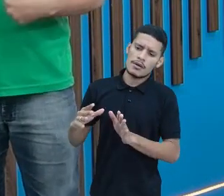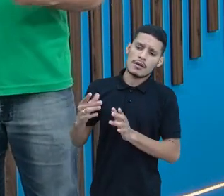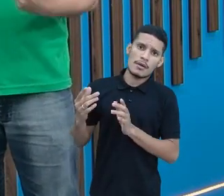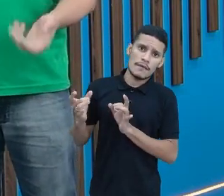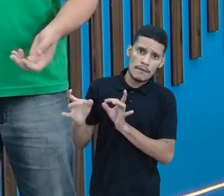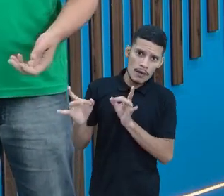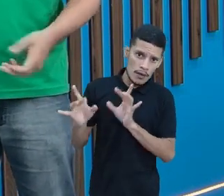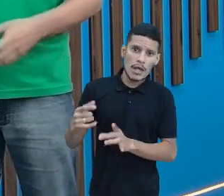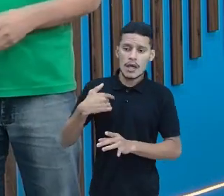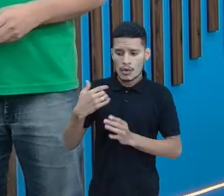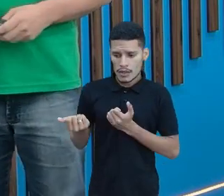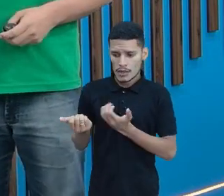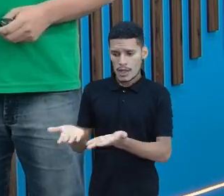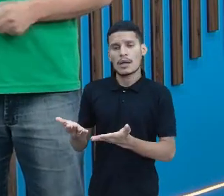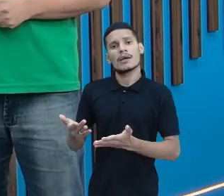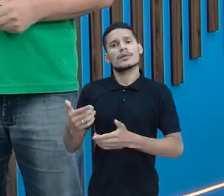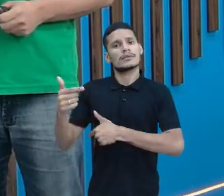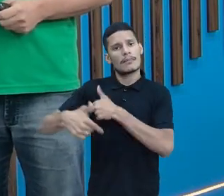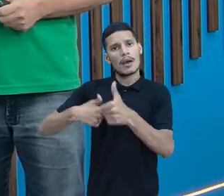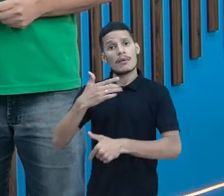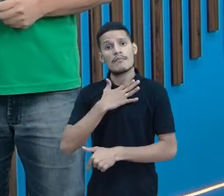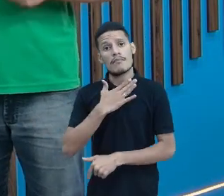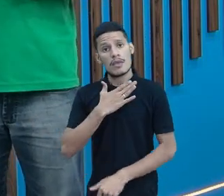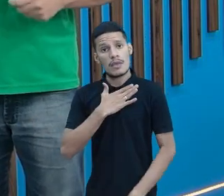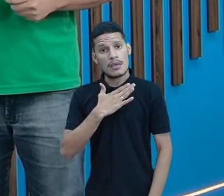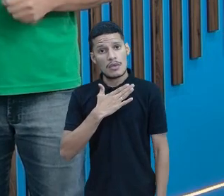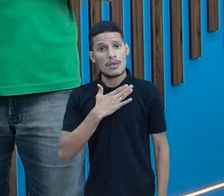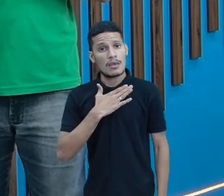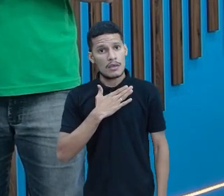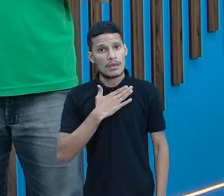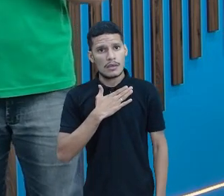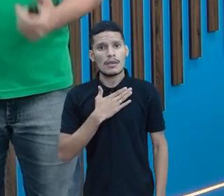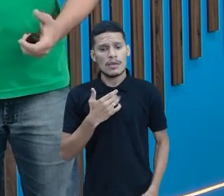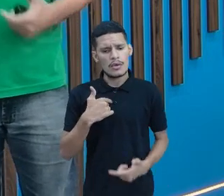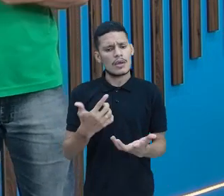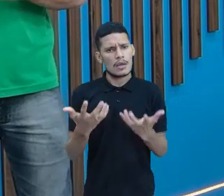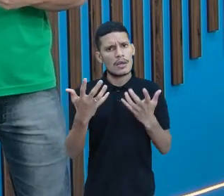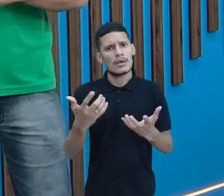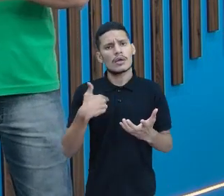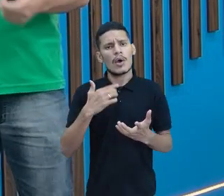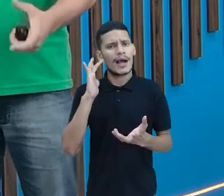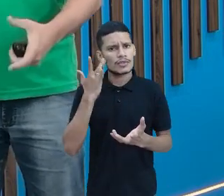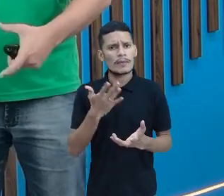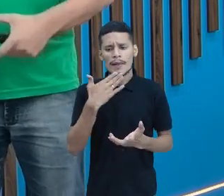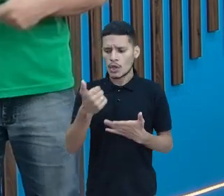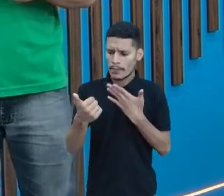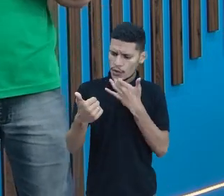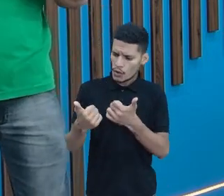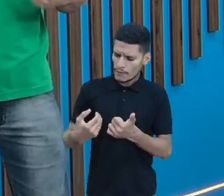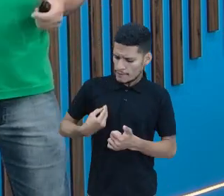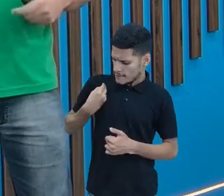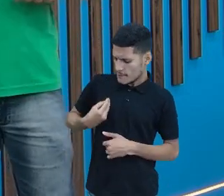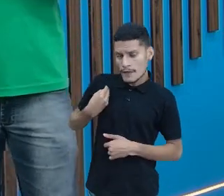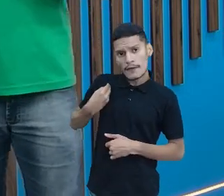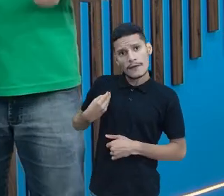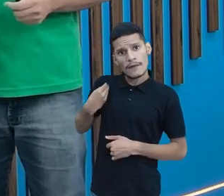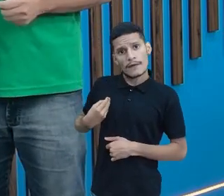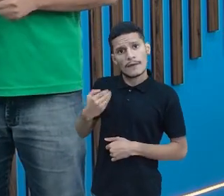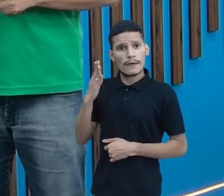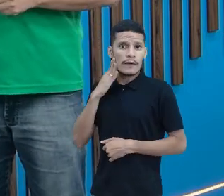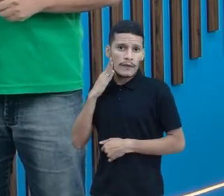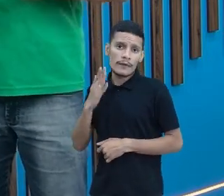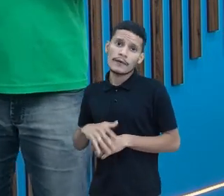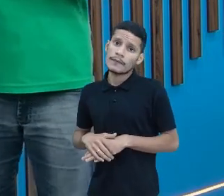vou oferecer o serviço por minha conta, porque eu quero, porque eu acho, inclusive, que eu vou viver melhor, vou ganhar mais dinheiro, né,